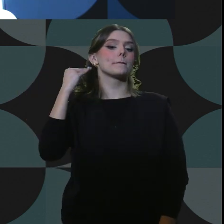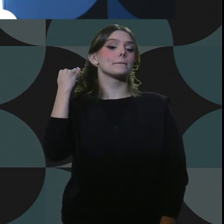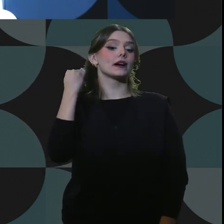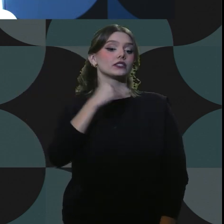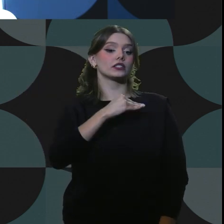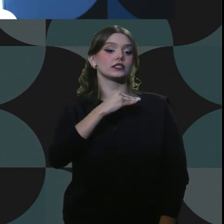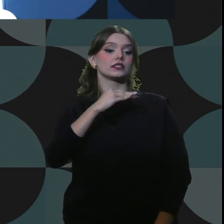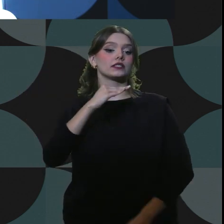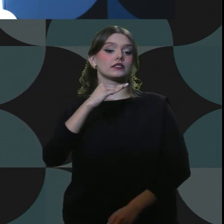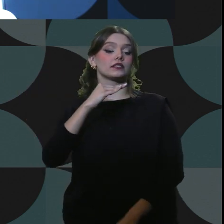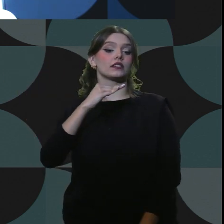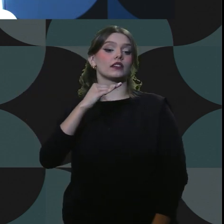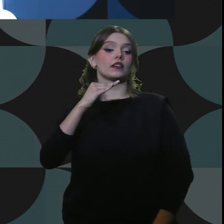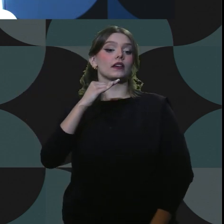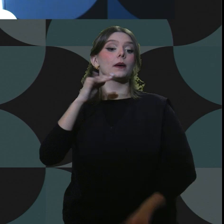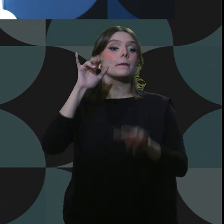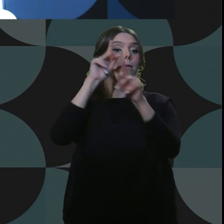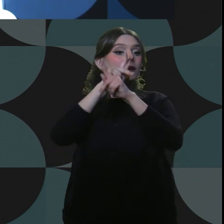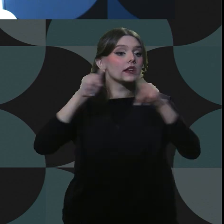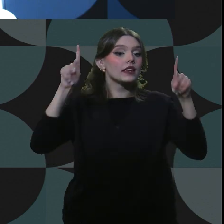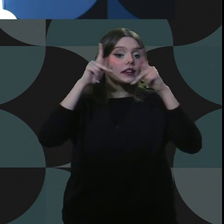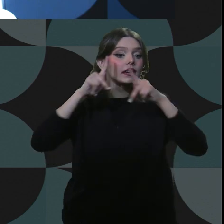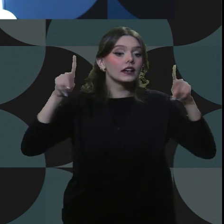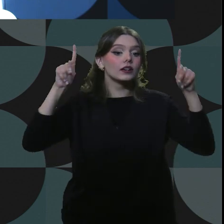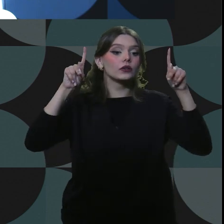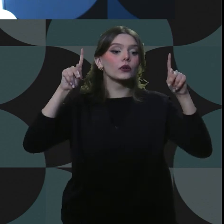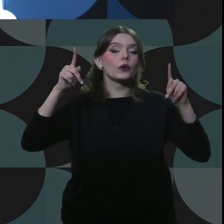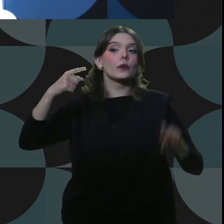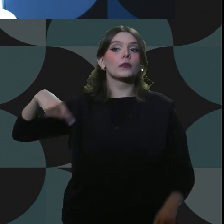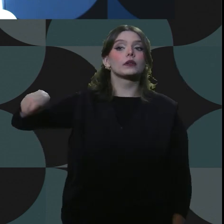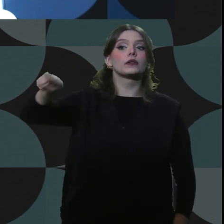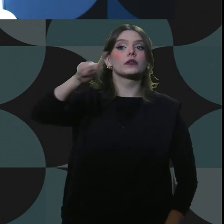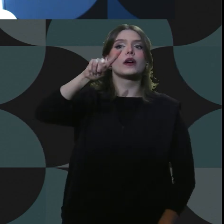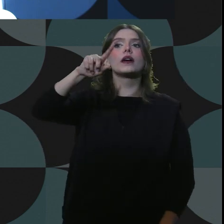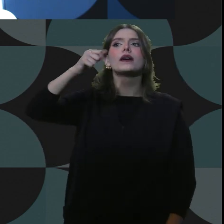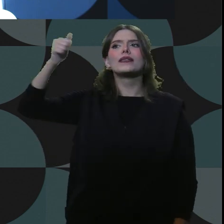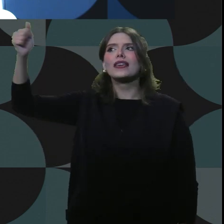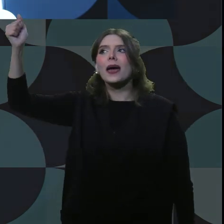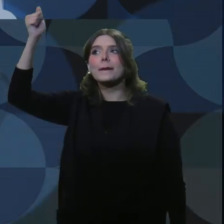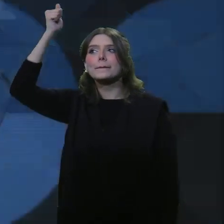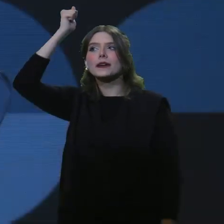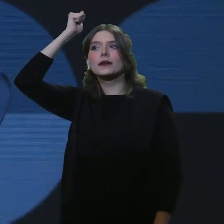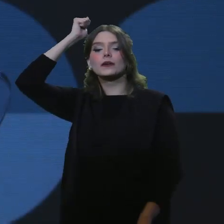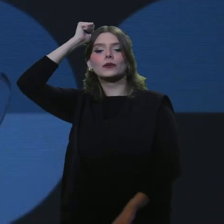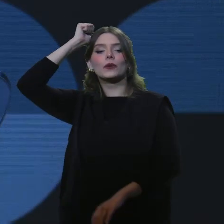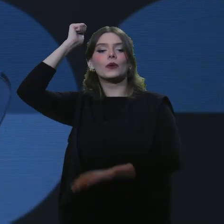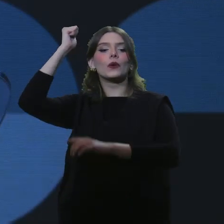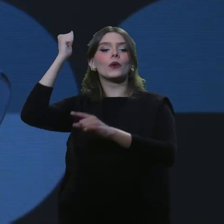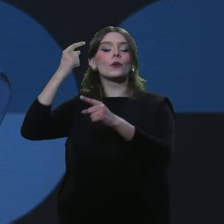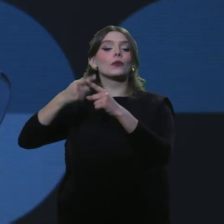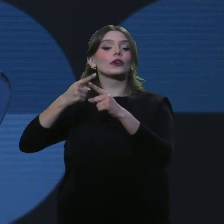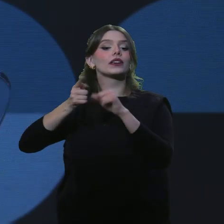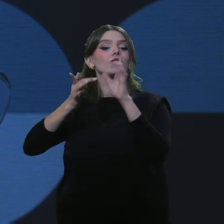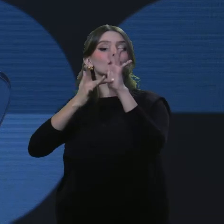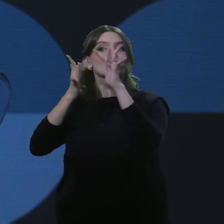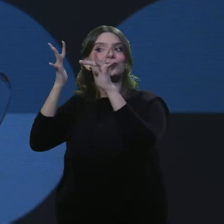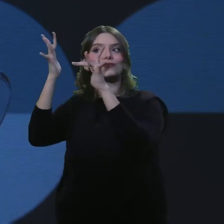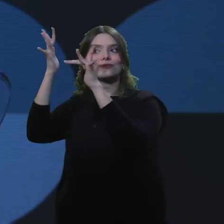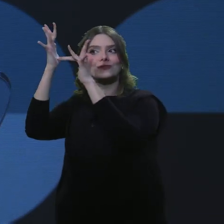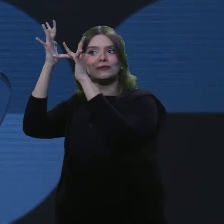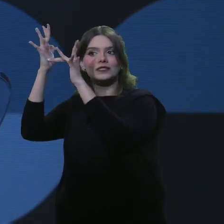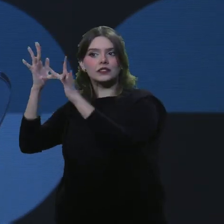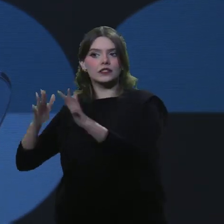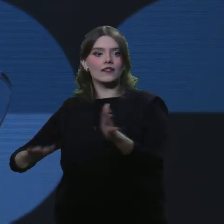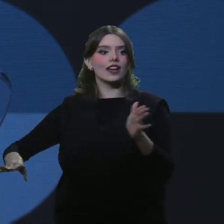dizia: arrependei-vos, porque está próximo o reino dos céus. Segunda realidade é que